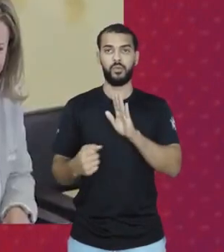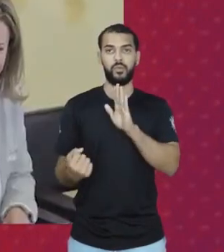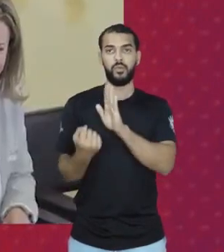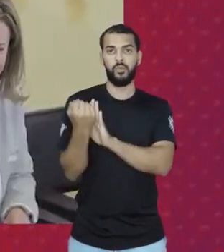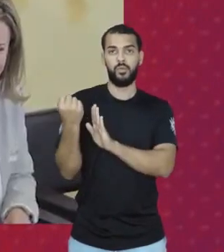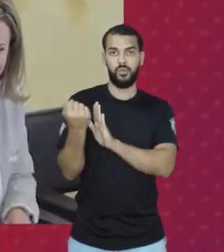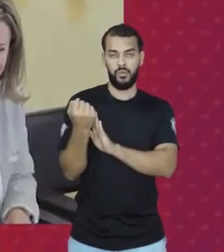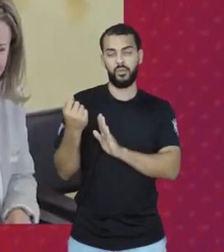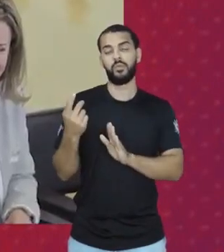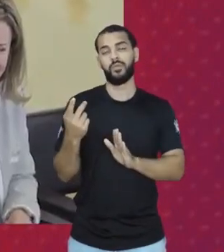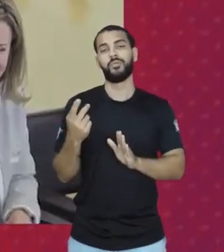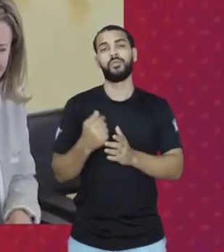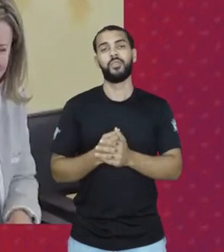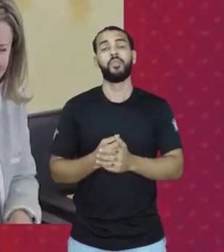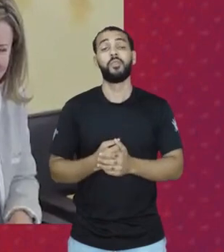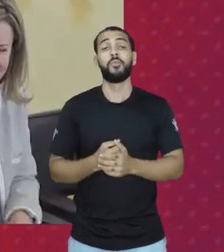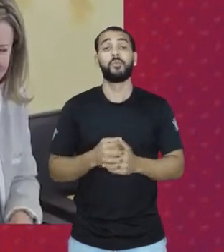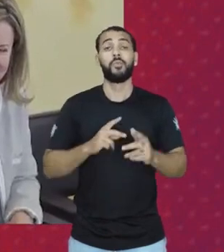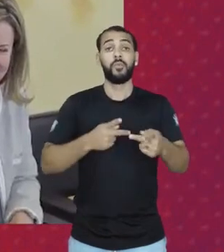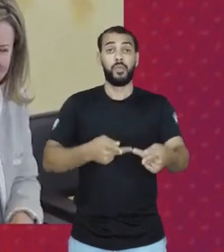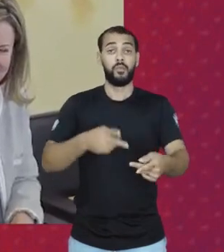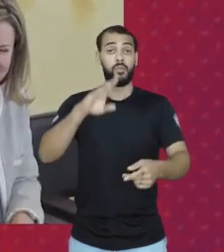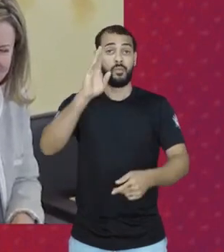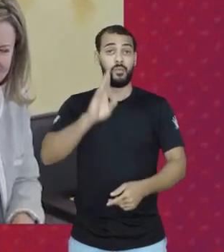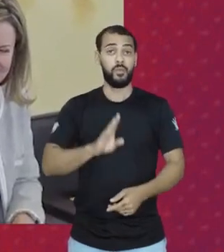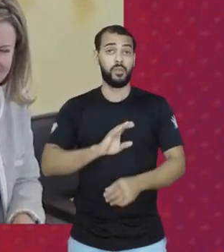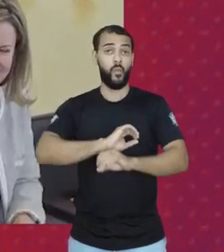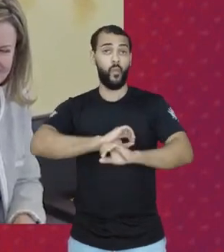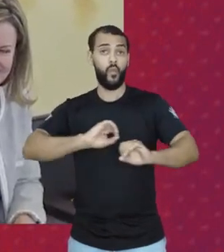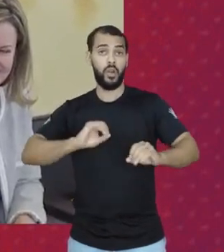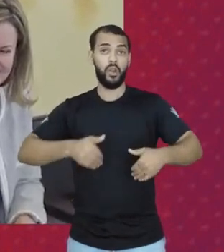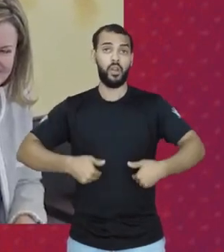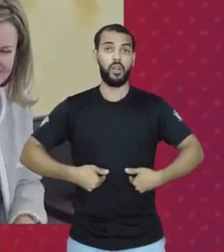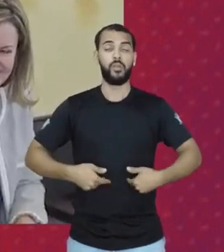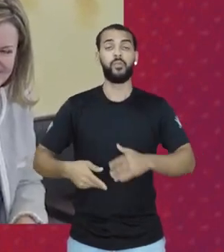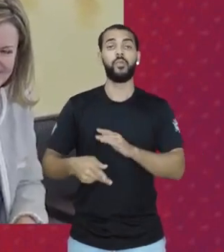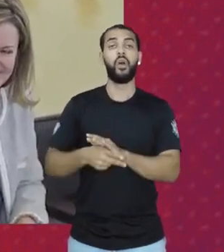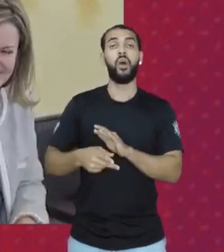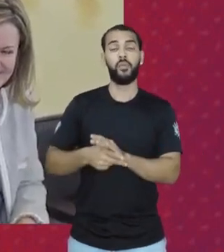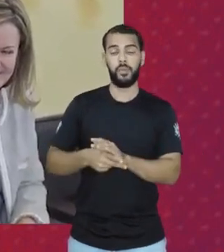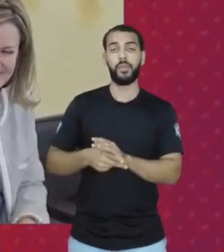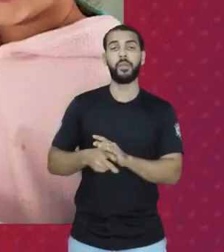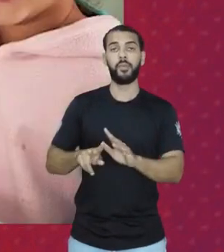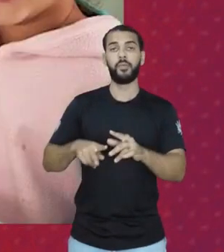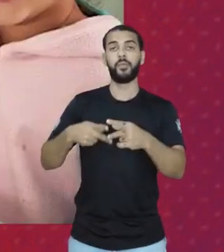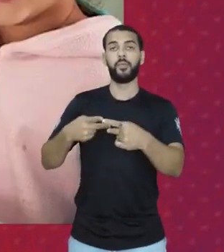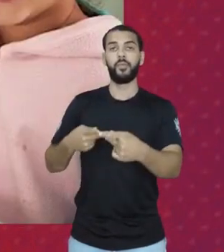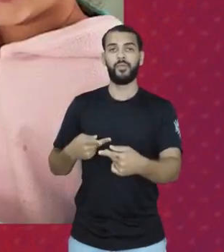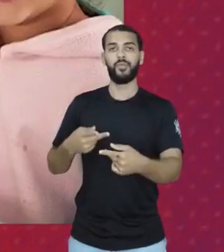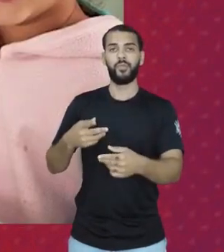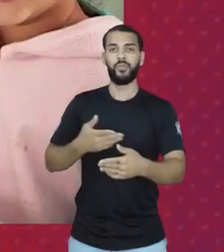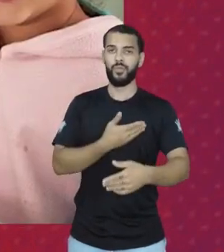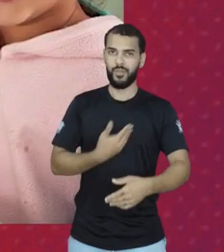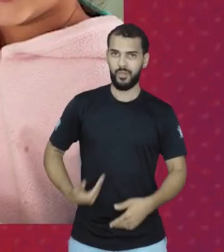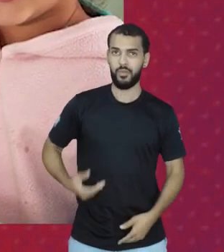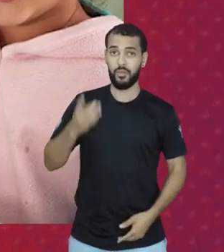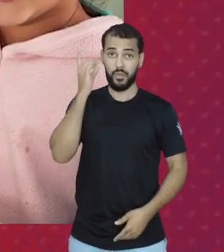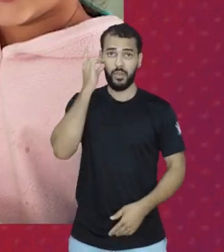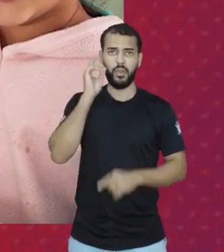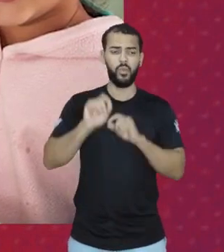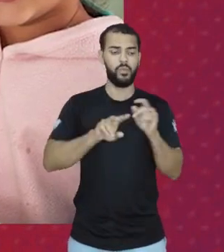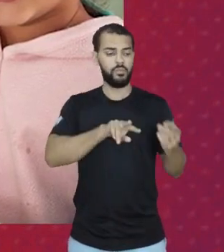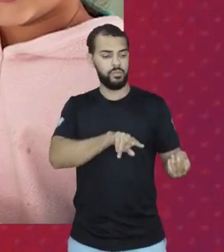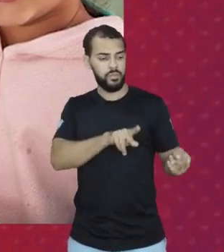Sem Miséria do governo Dilma Rousseff. Ele consiste na transferência automática de recursos financeiros para